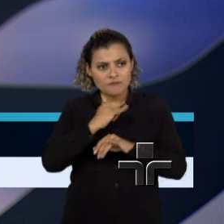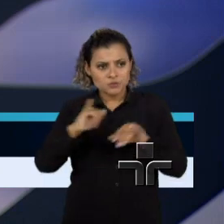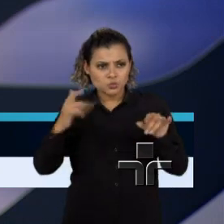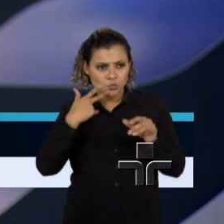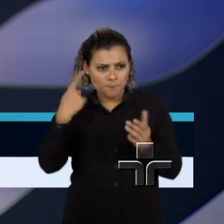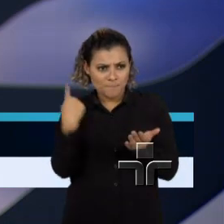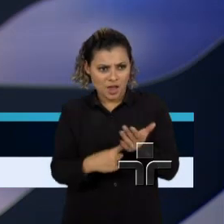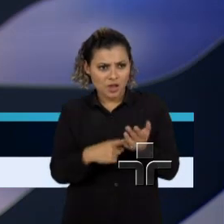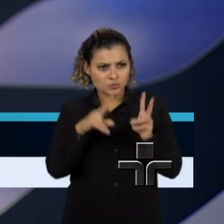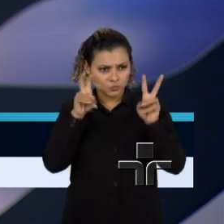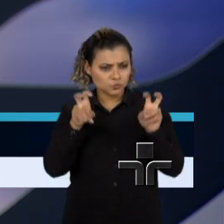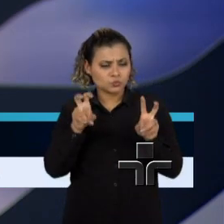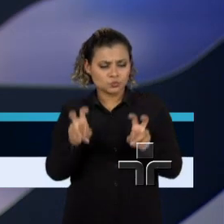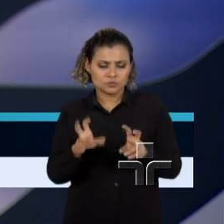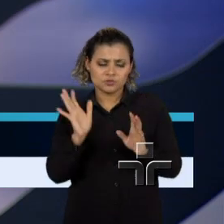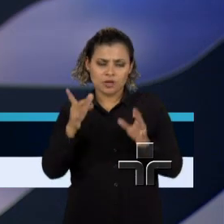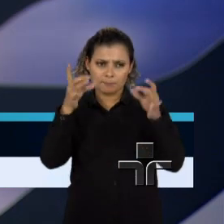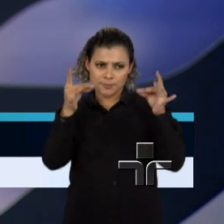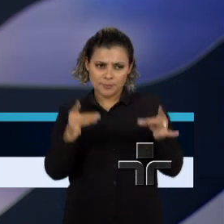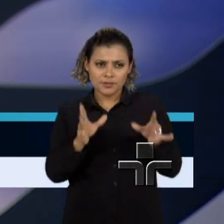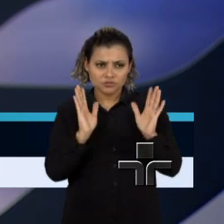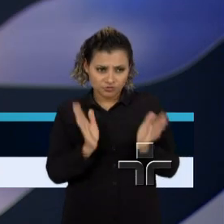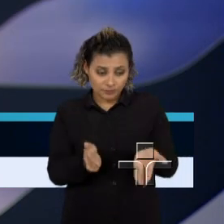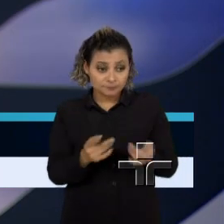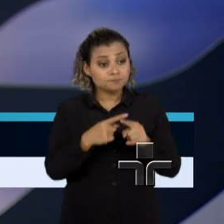é a favor desses pactos democráticos. Agora, esse é um